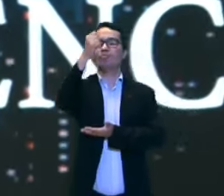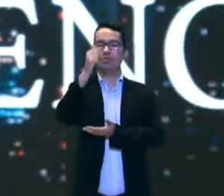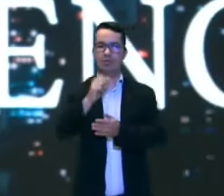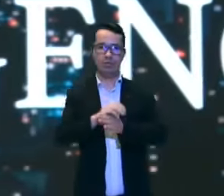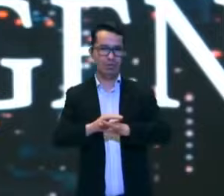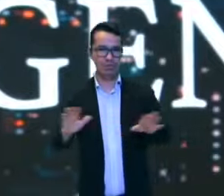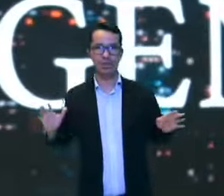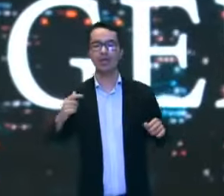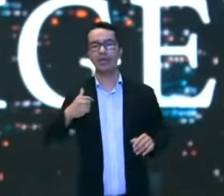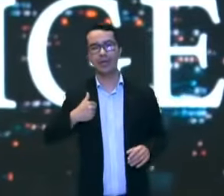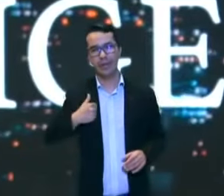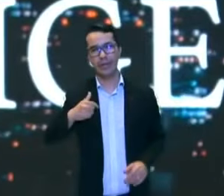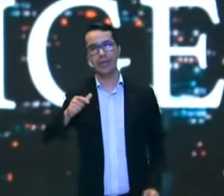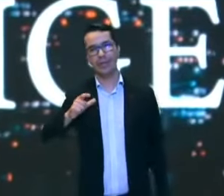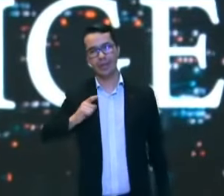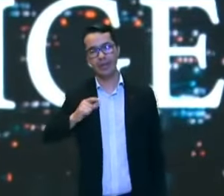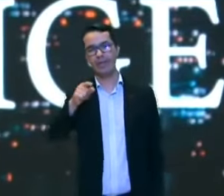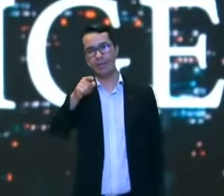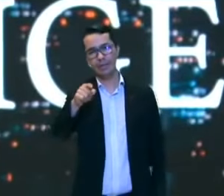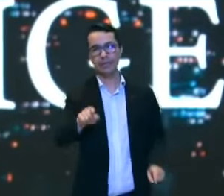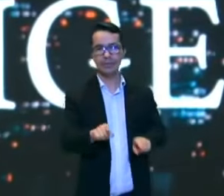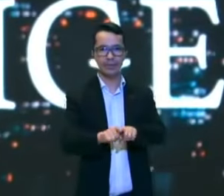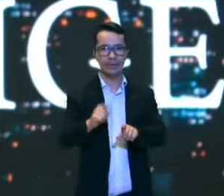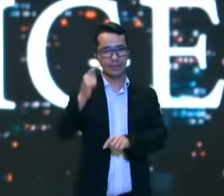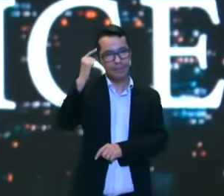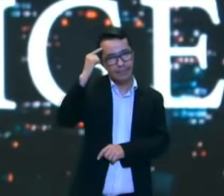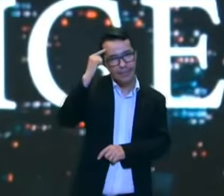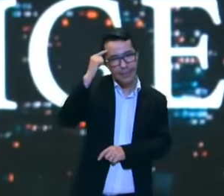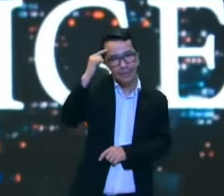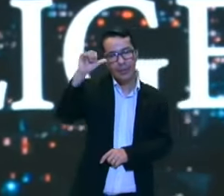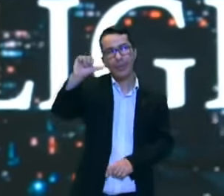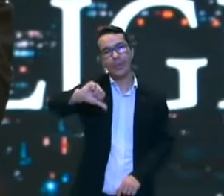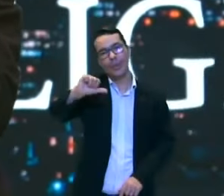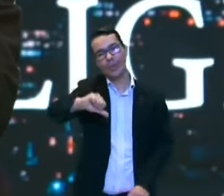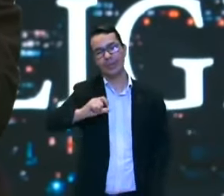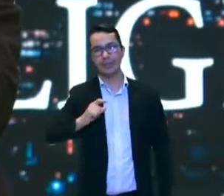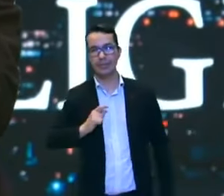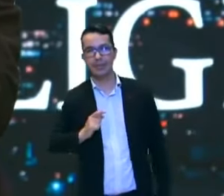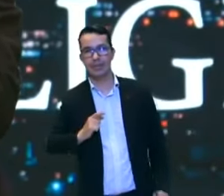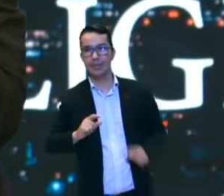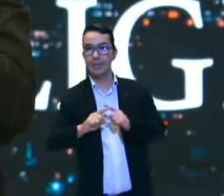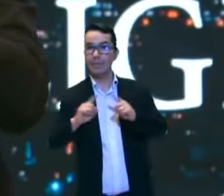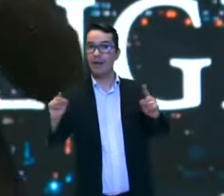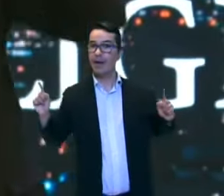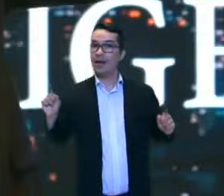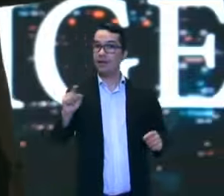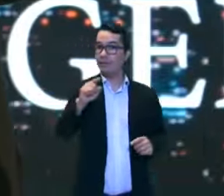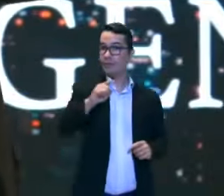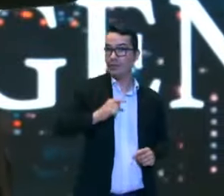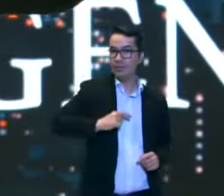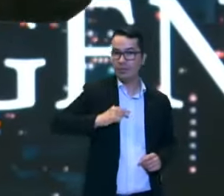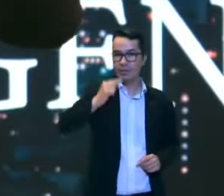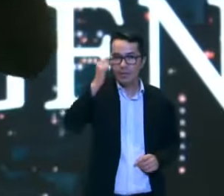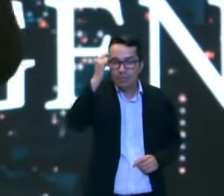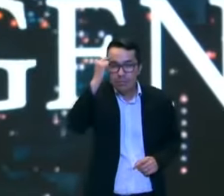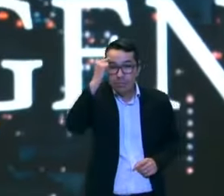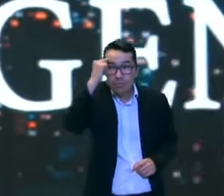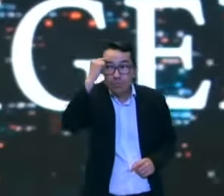sabe quando é que a gente vence a batalha contra o pecado? É quando o pensamento surge. Quando a ideia